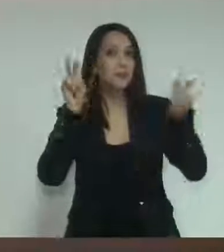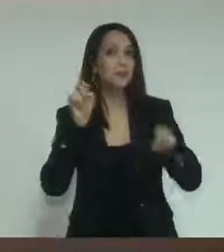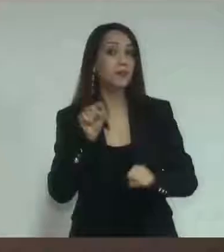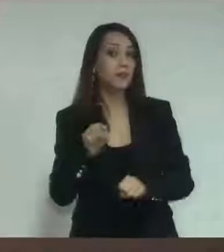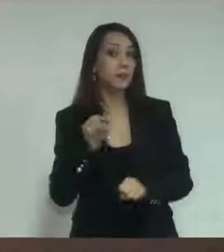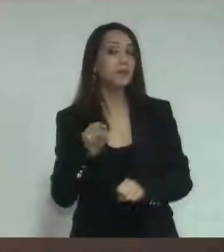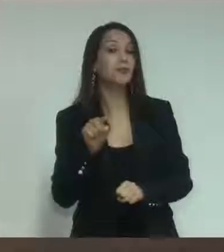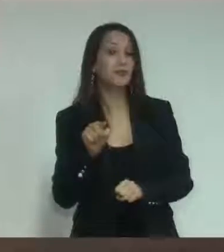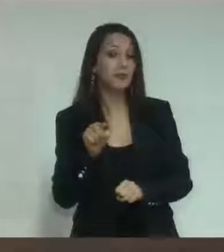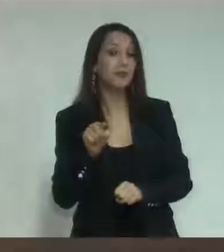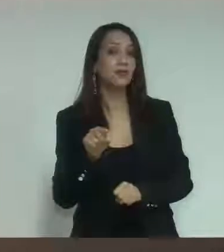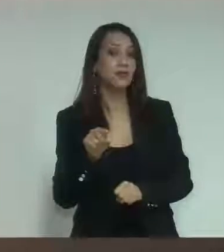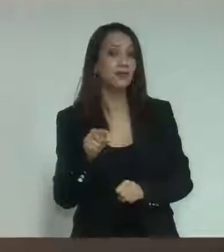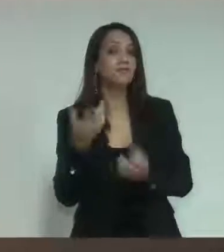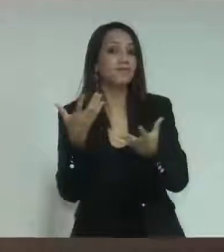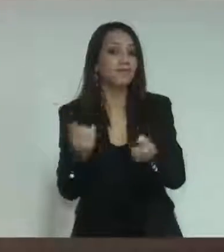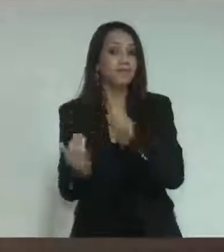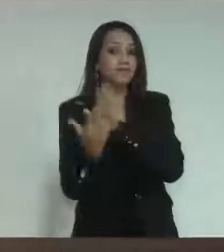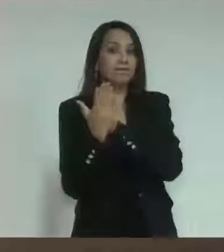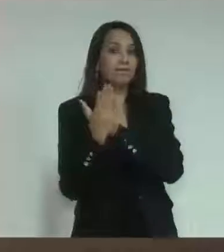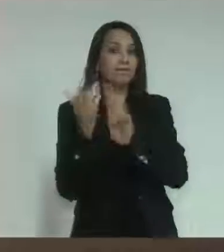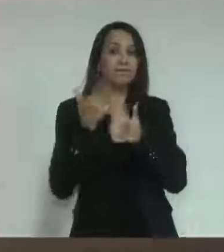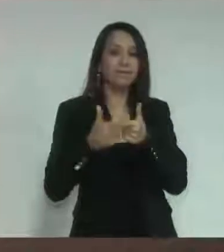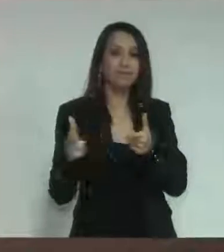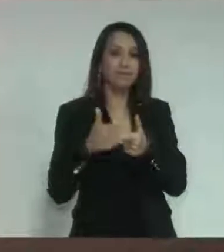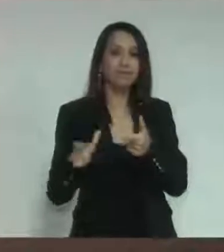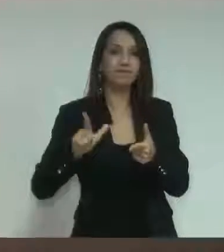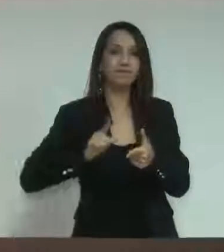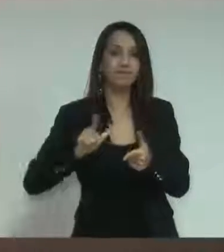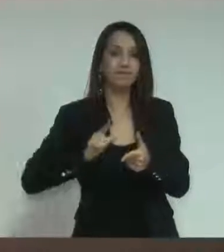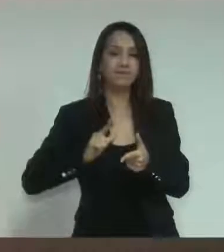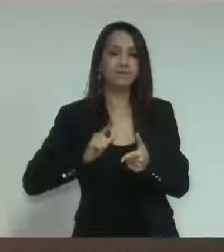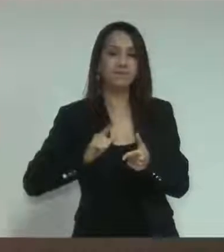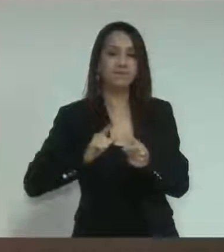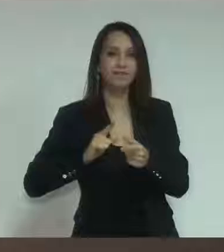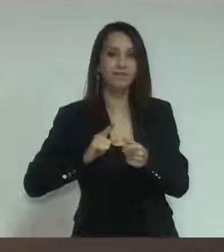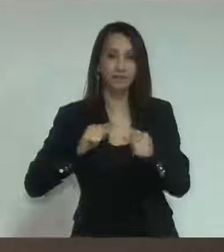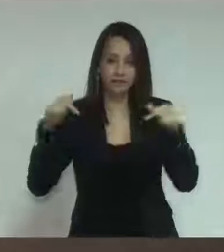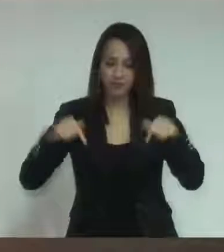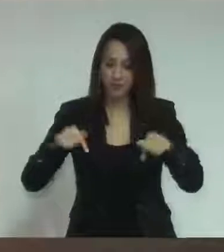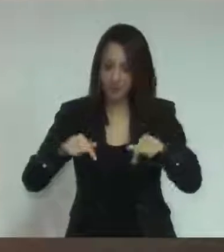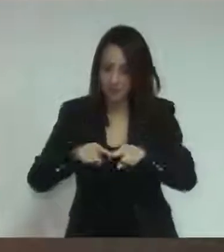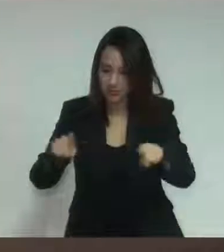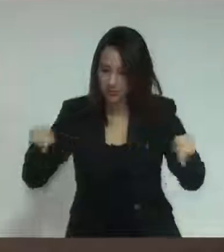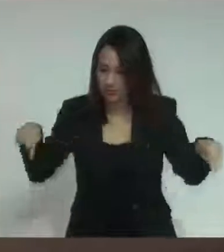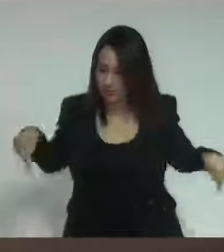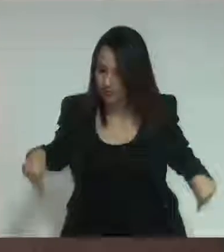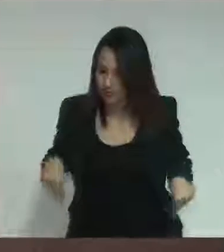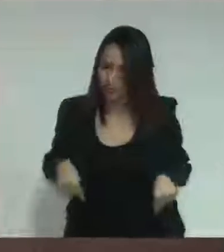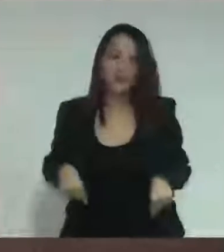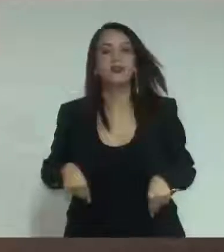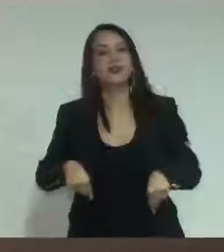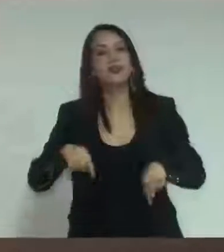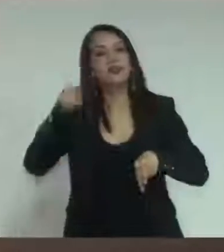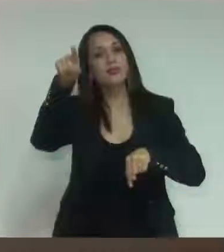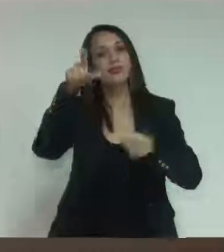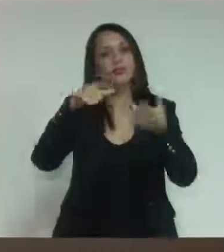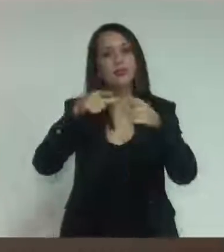Eu preciso enfrentar os problemas que estão aqui no meu quarteirão. Porque mais do que os problemas de Brasília, que